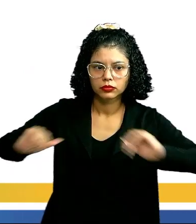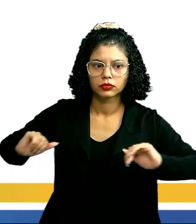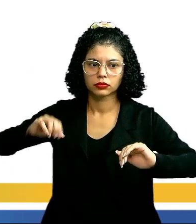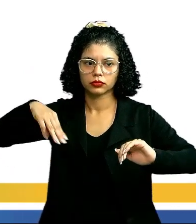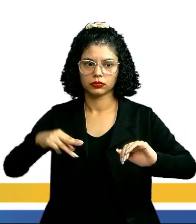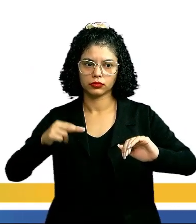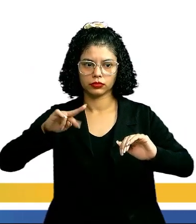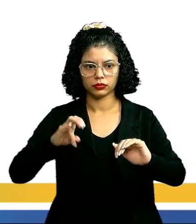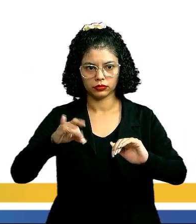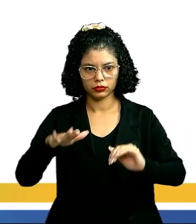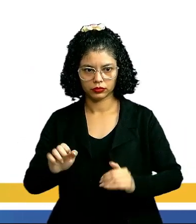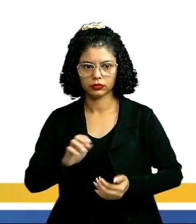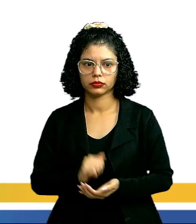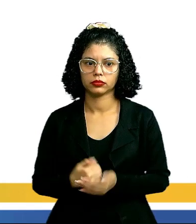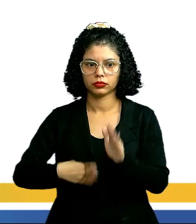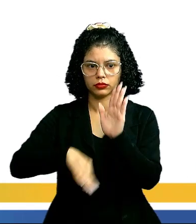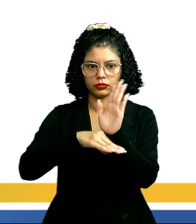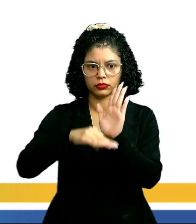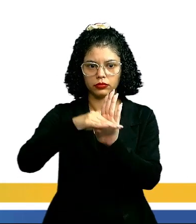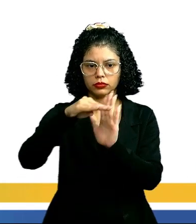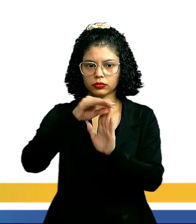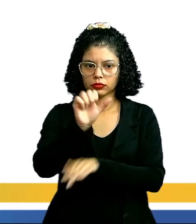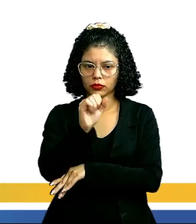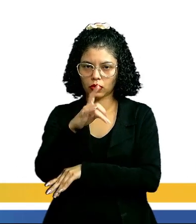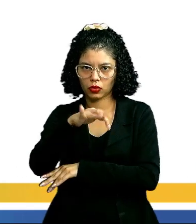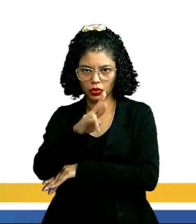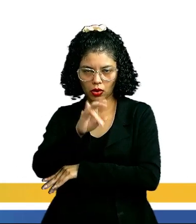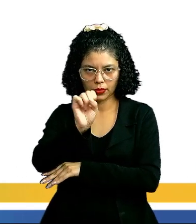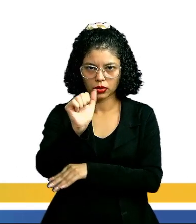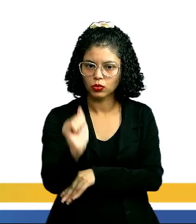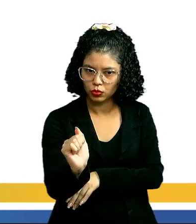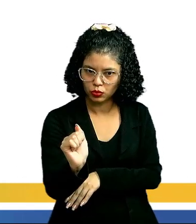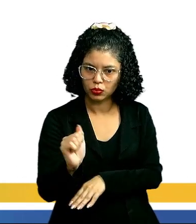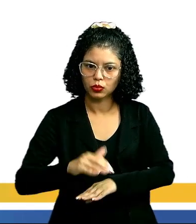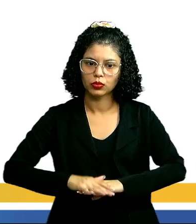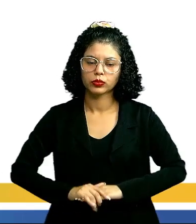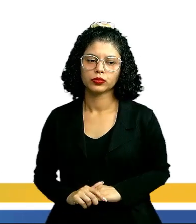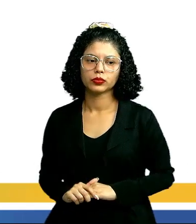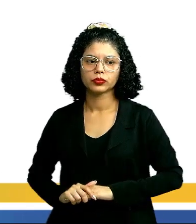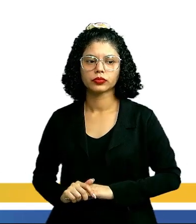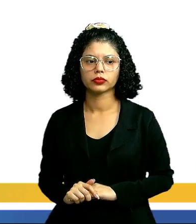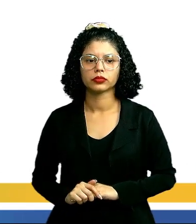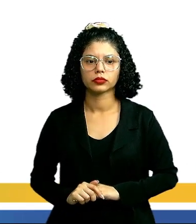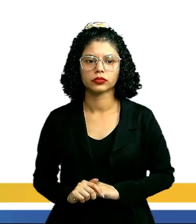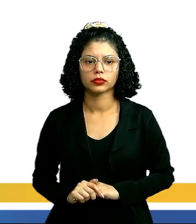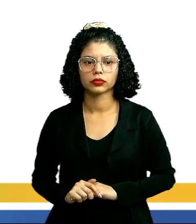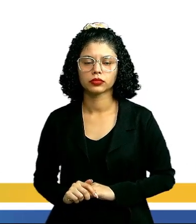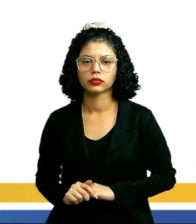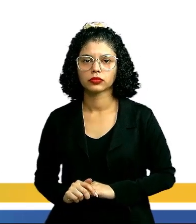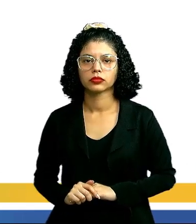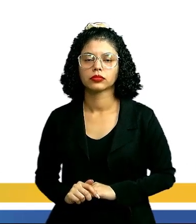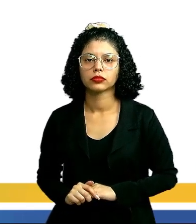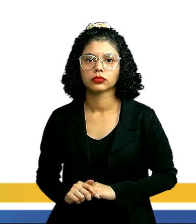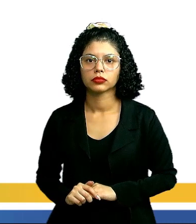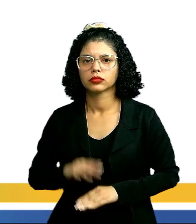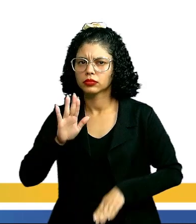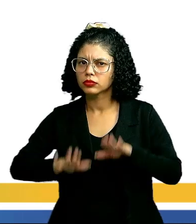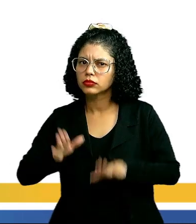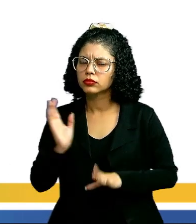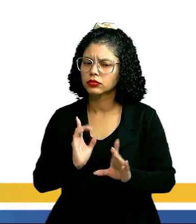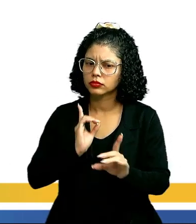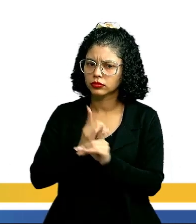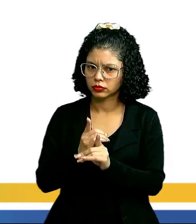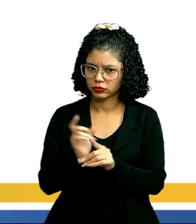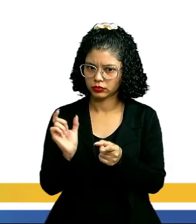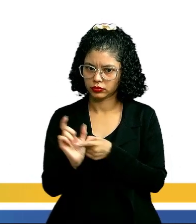divisão do mesoderma em blocos transversais, que são os somitos ou sômitos, às vezes você vai